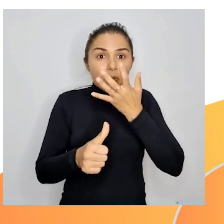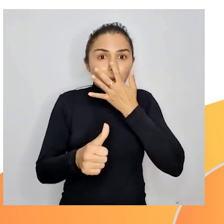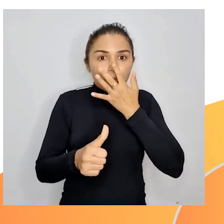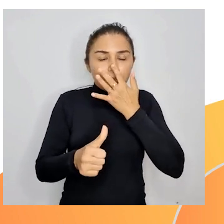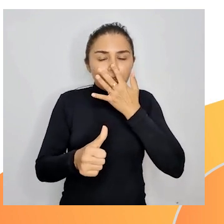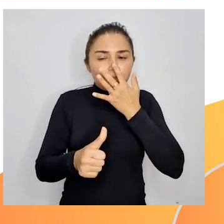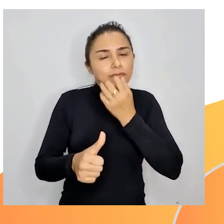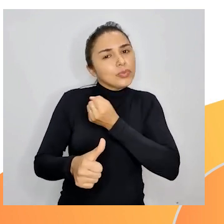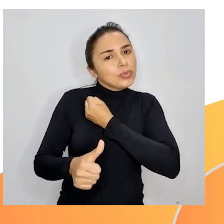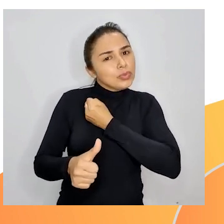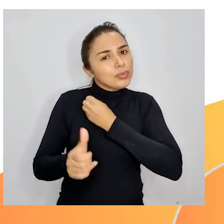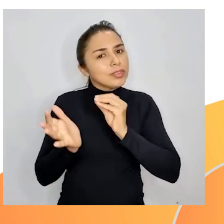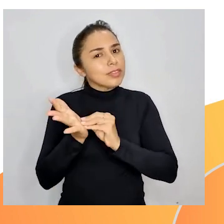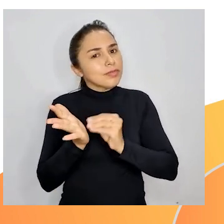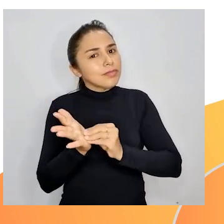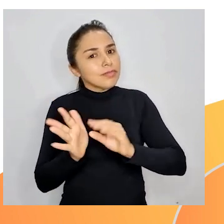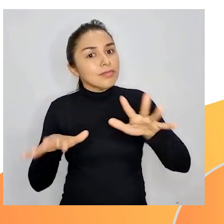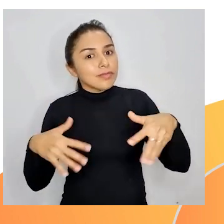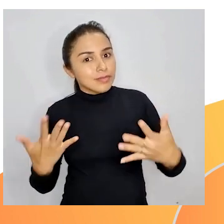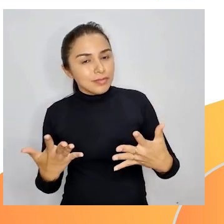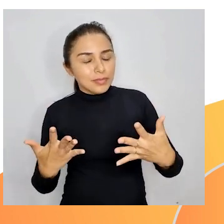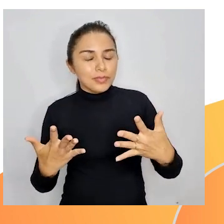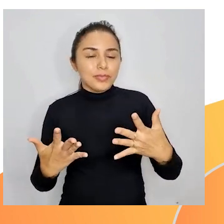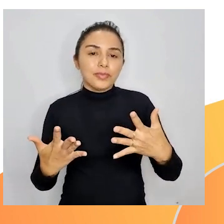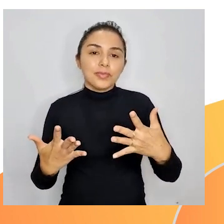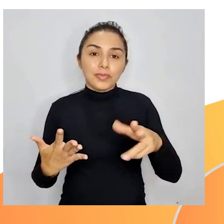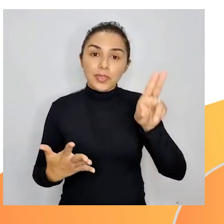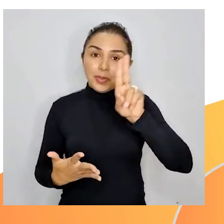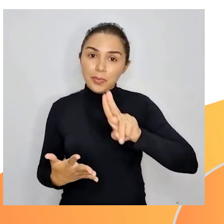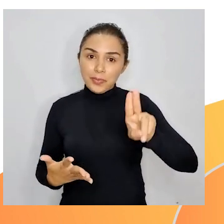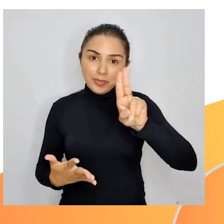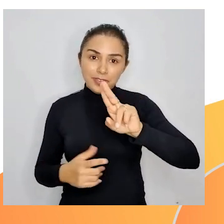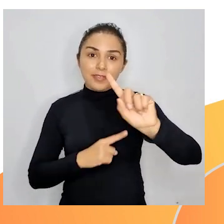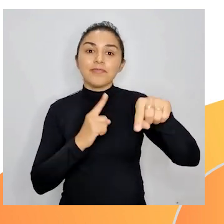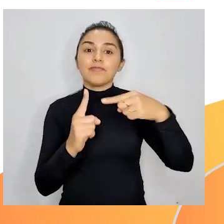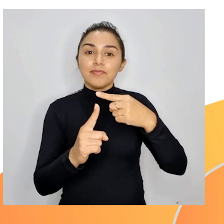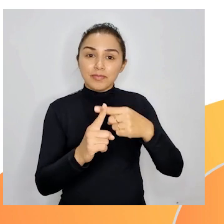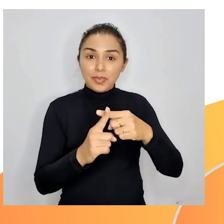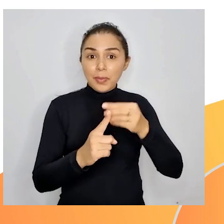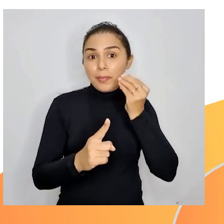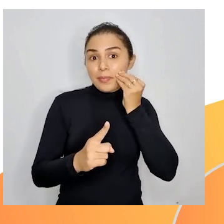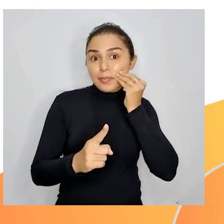faltando e nós vamos trabalhar usando a adição.